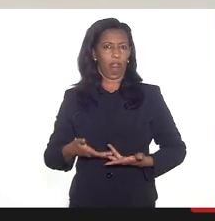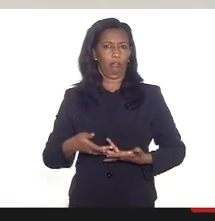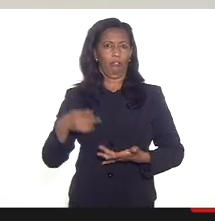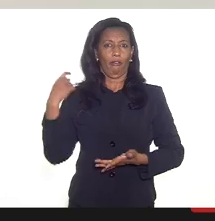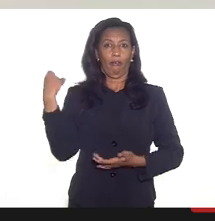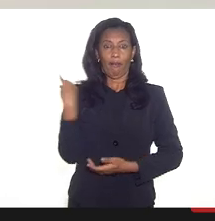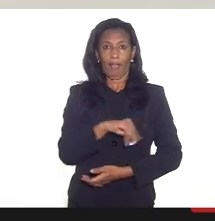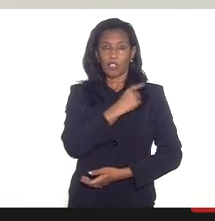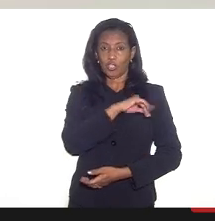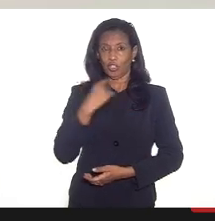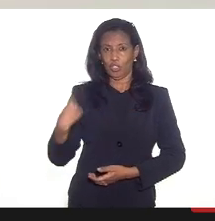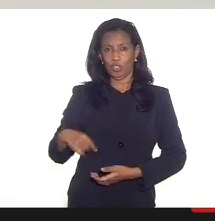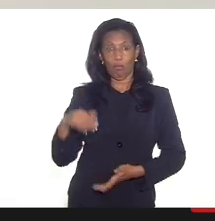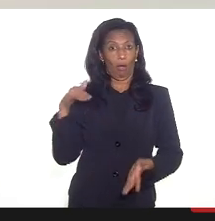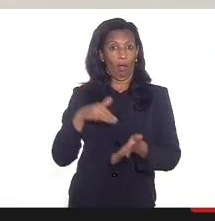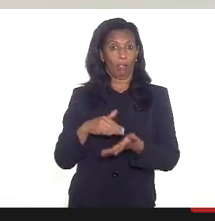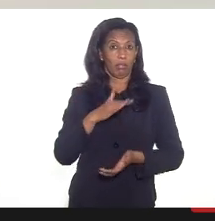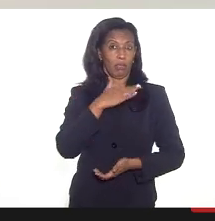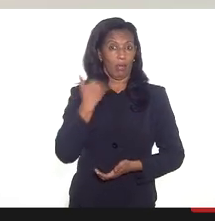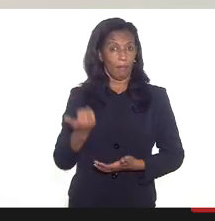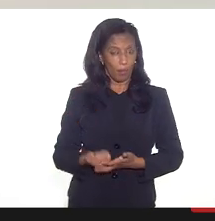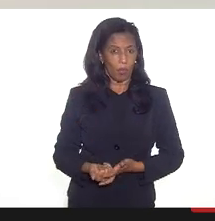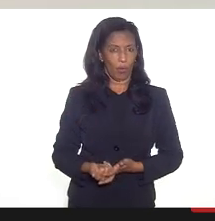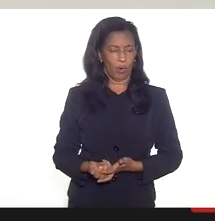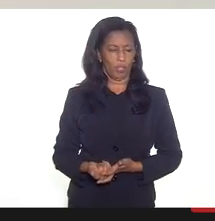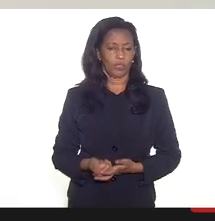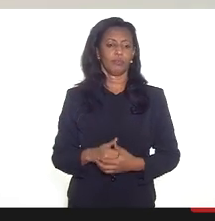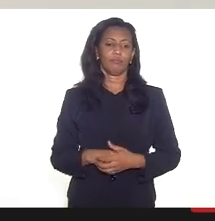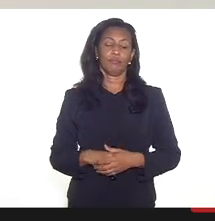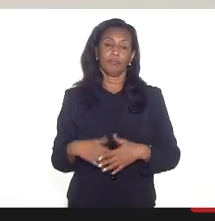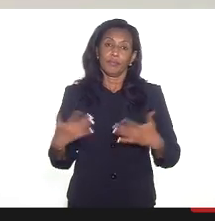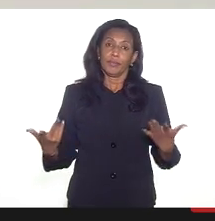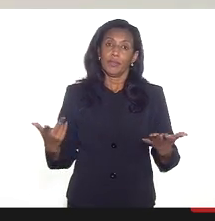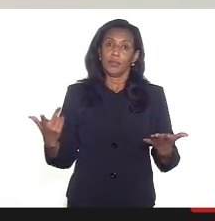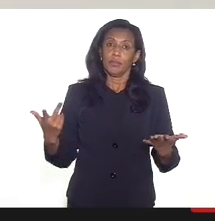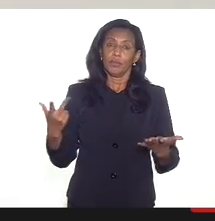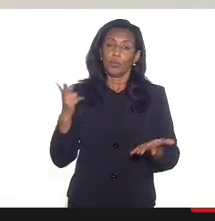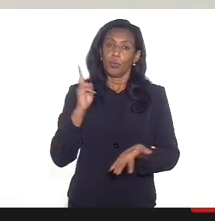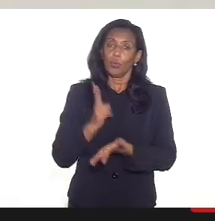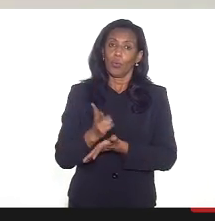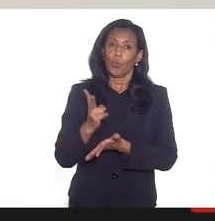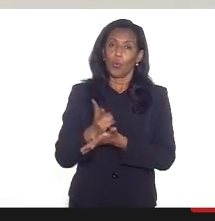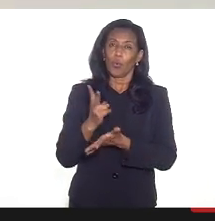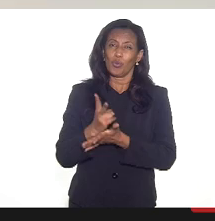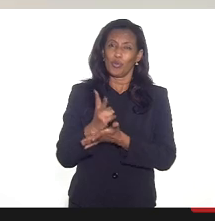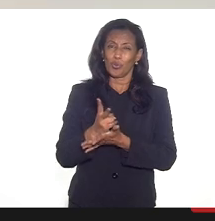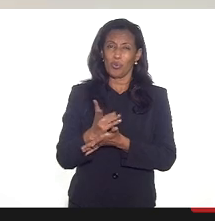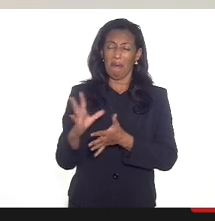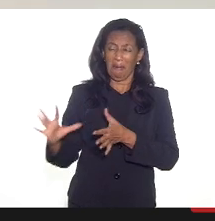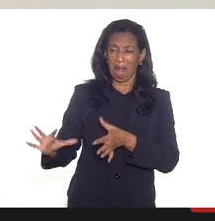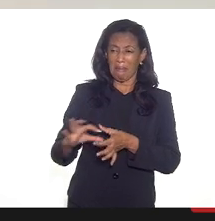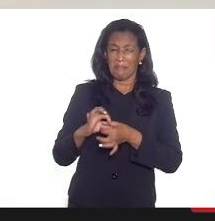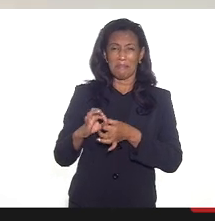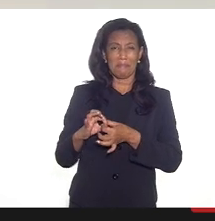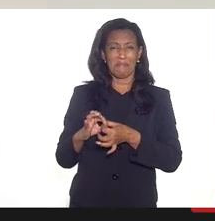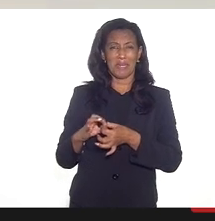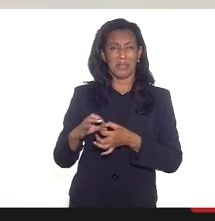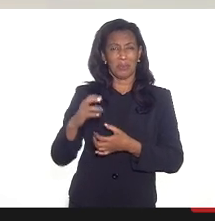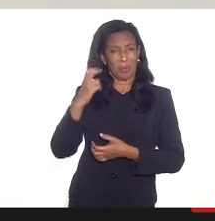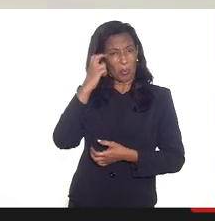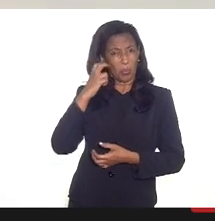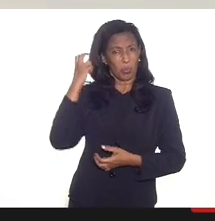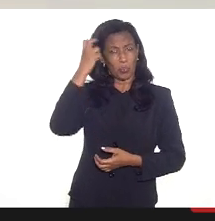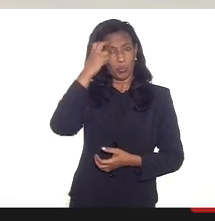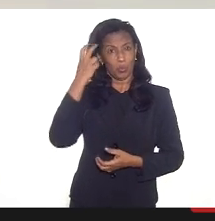castigos físicos e até a morte. Nós tínhamos leis nesse sentido. Isso continua preso, arraigado na nossa cultura e a gente